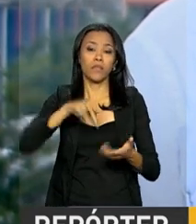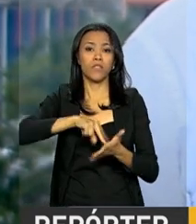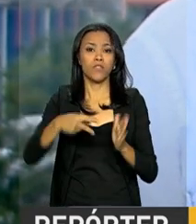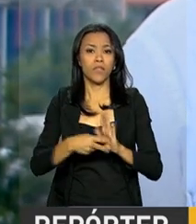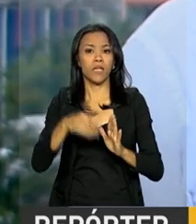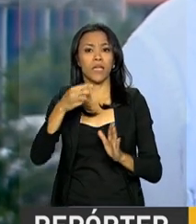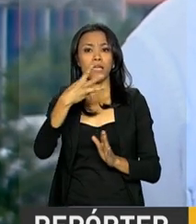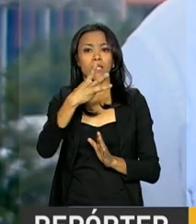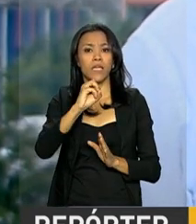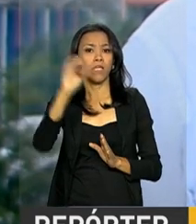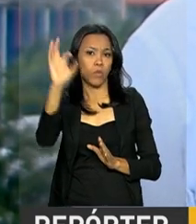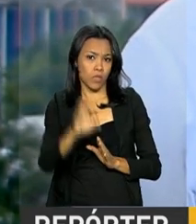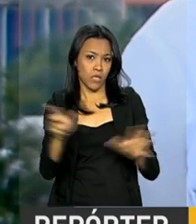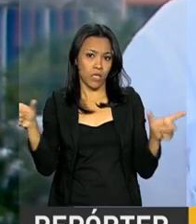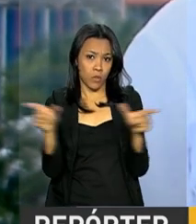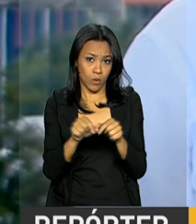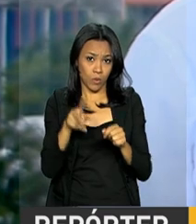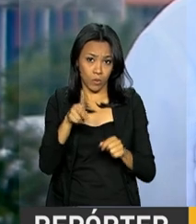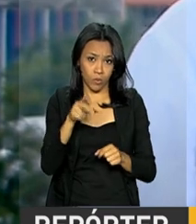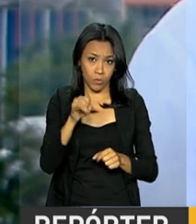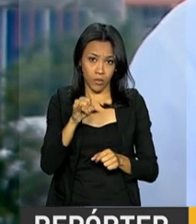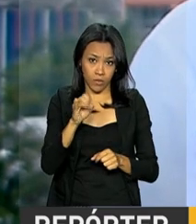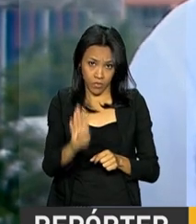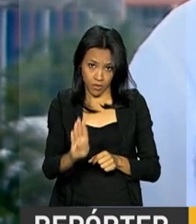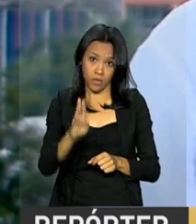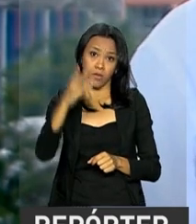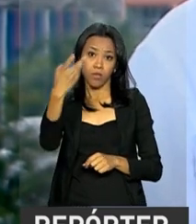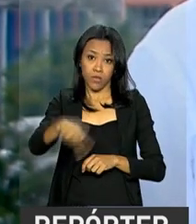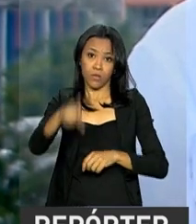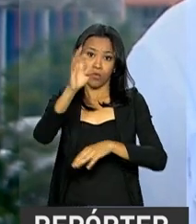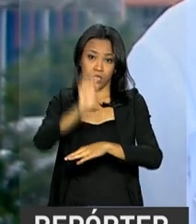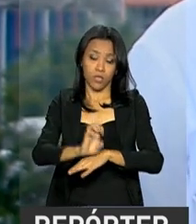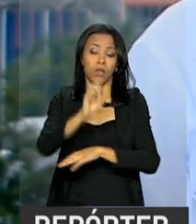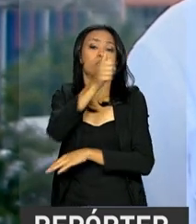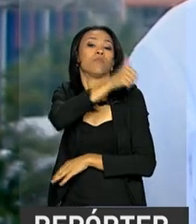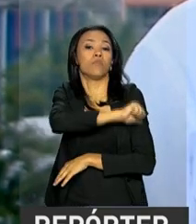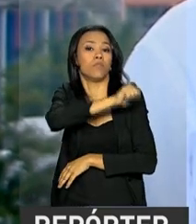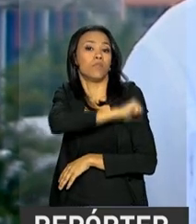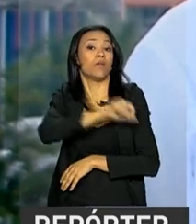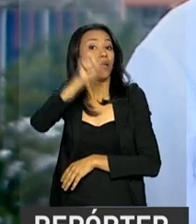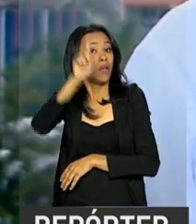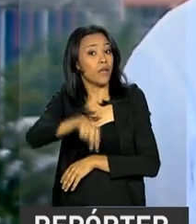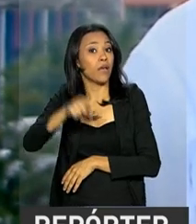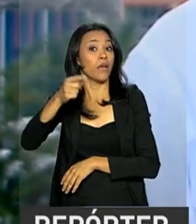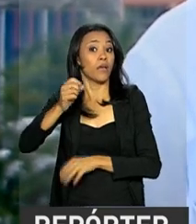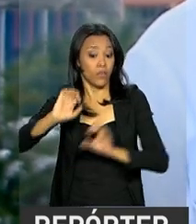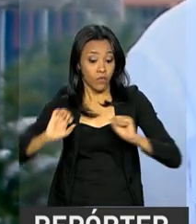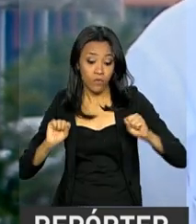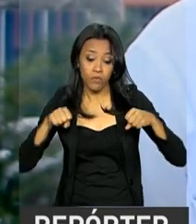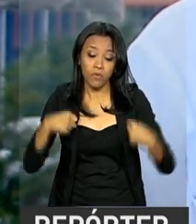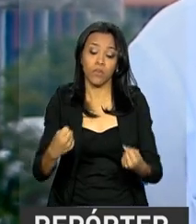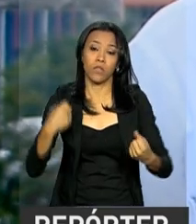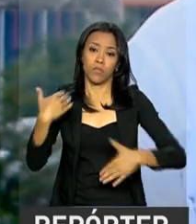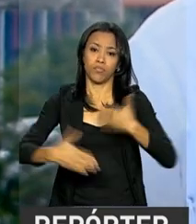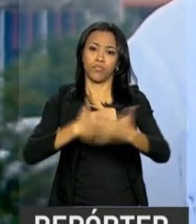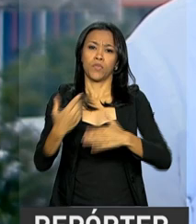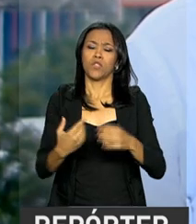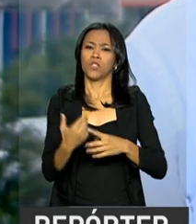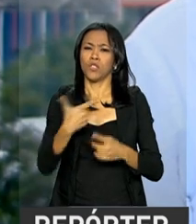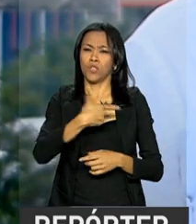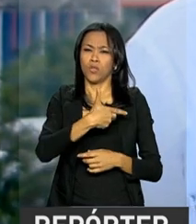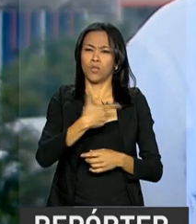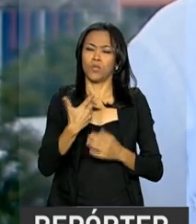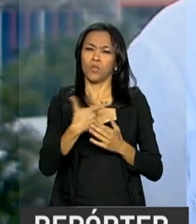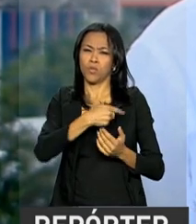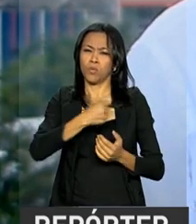é quase a âncora econômica. Na verdade, não é quase a âncora da economia. De 2014 para cá, muita coisa se modificou com a